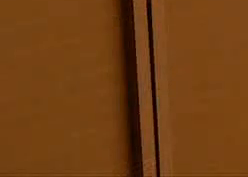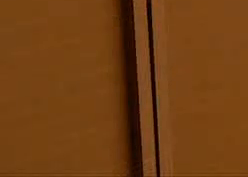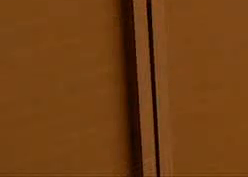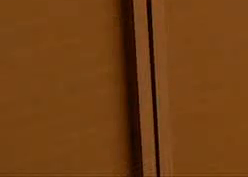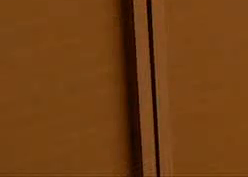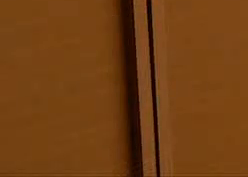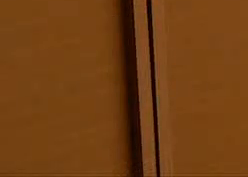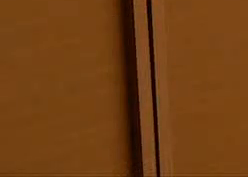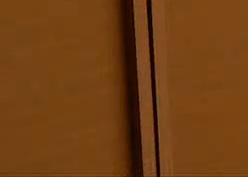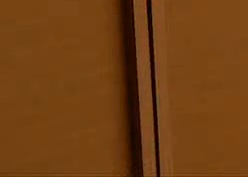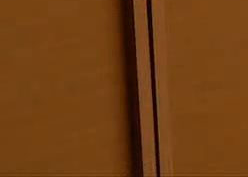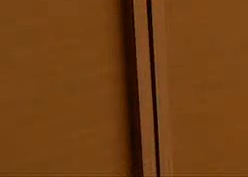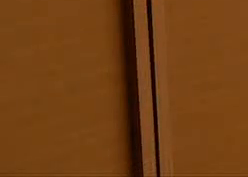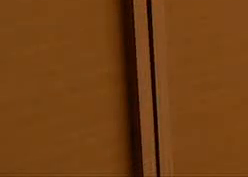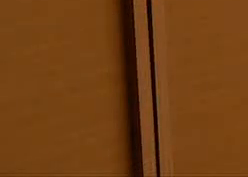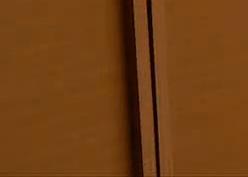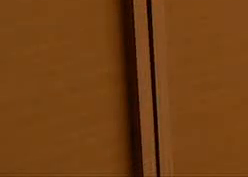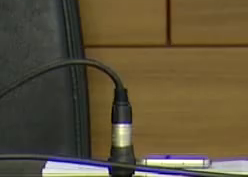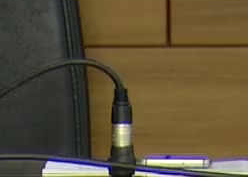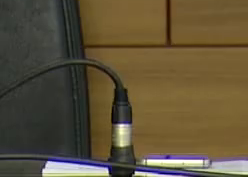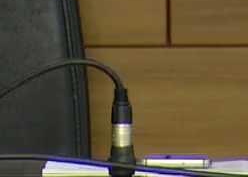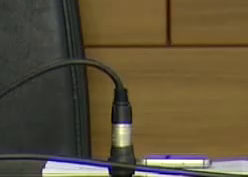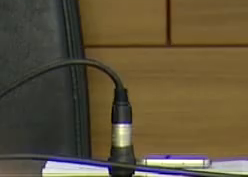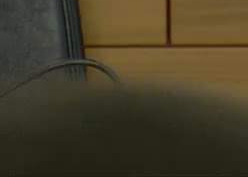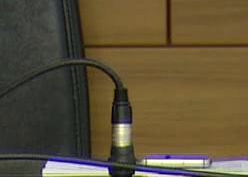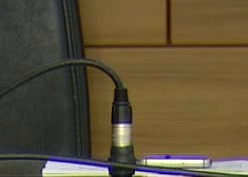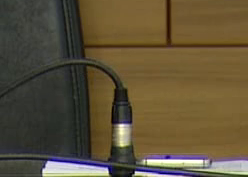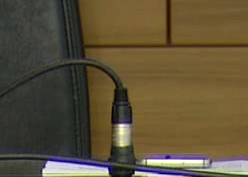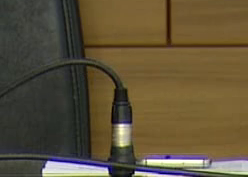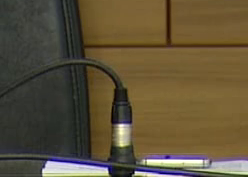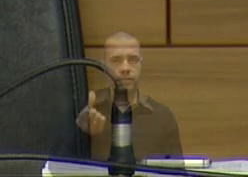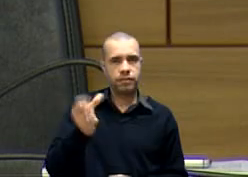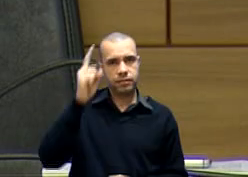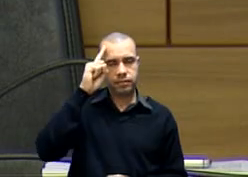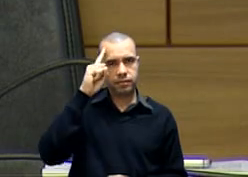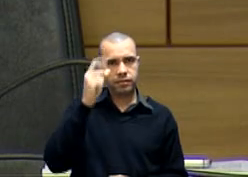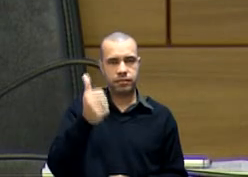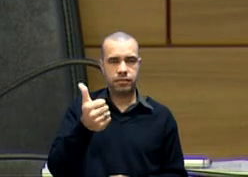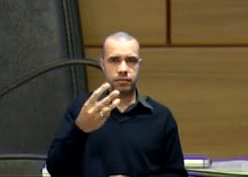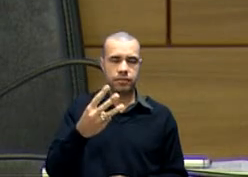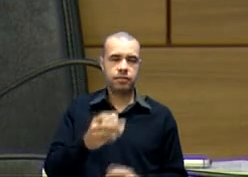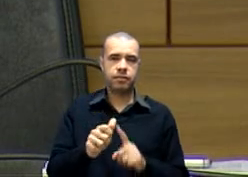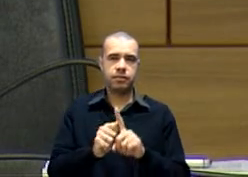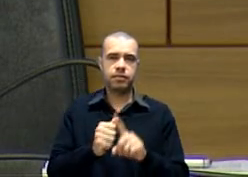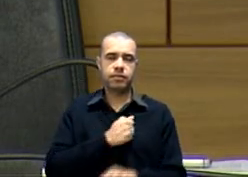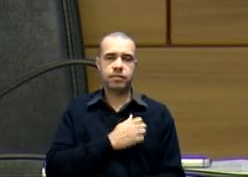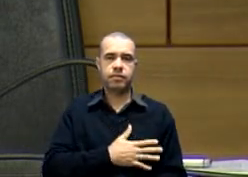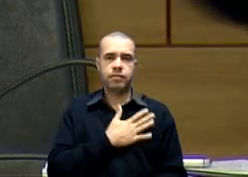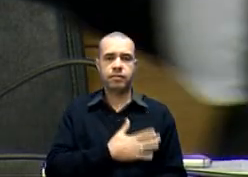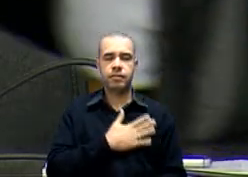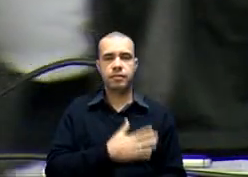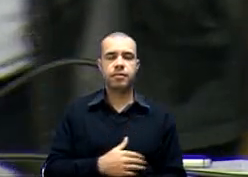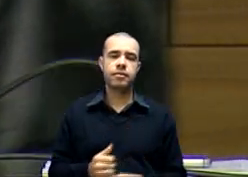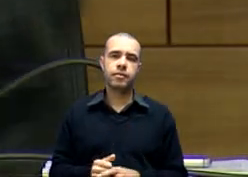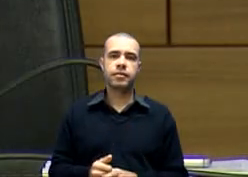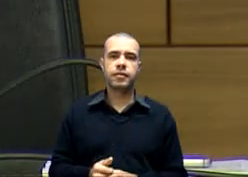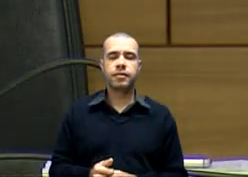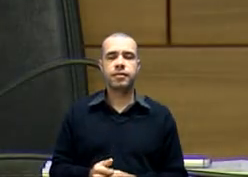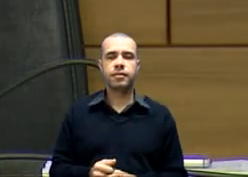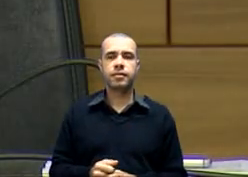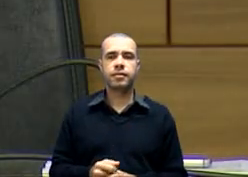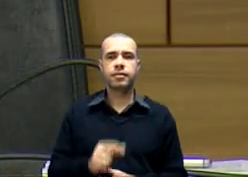Muito bom dia. Leitura da ata da 46ª sessão ordinária realizada no dia 13 de agosto. Vereador Vanderlei Diogo pede dispensa. Vereador Silvano Júnior